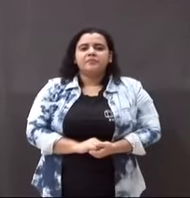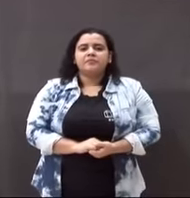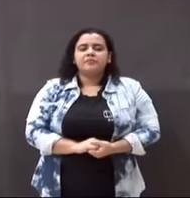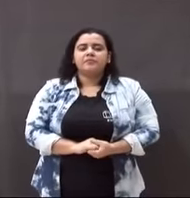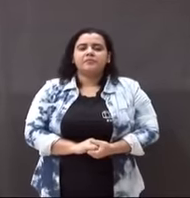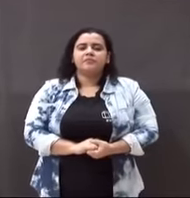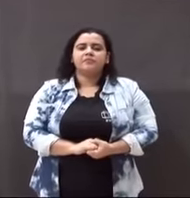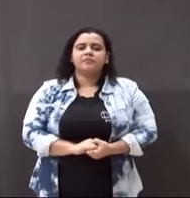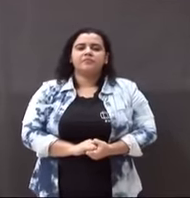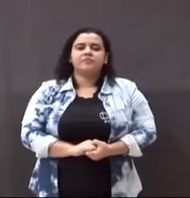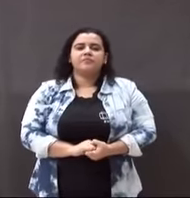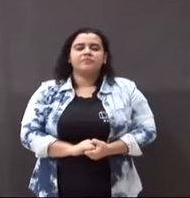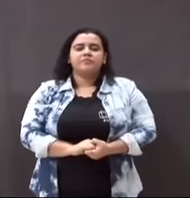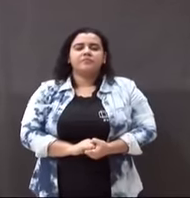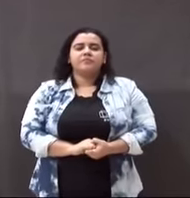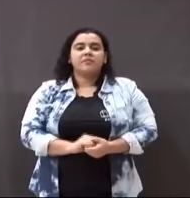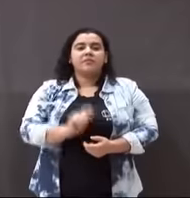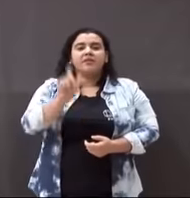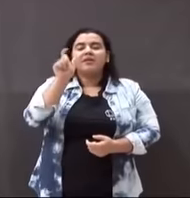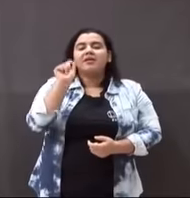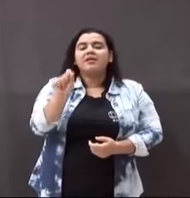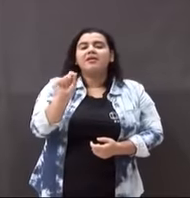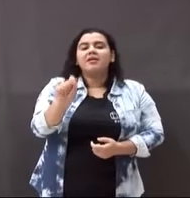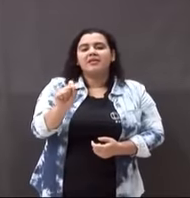Quem mandou lavar a rede?